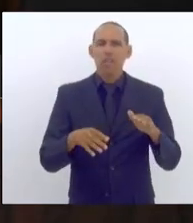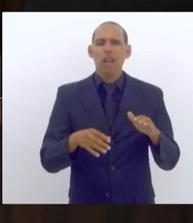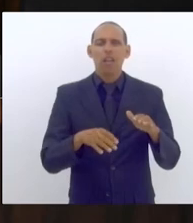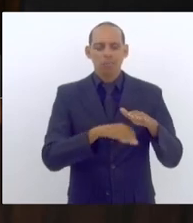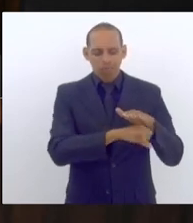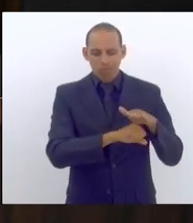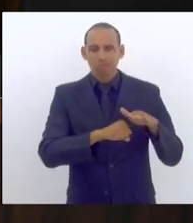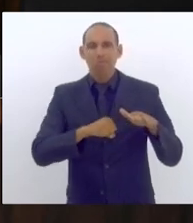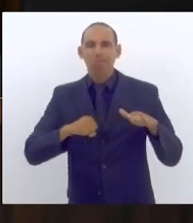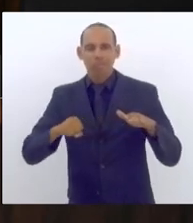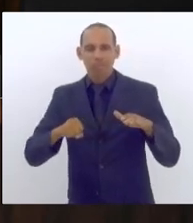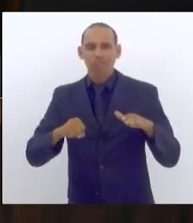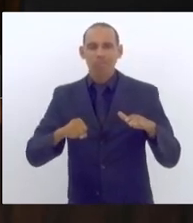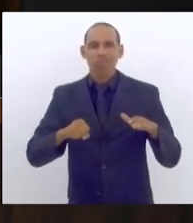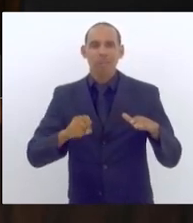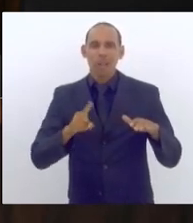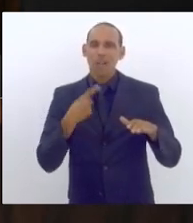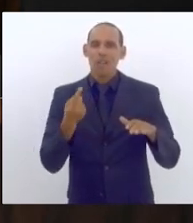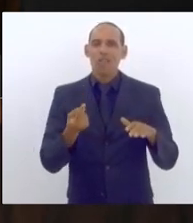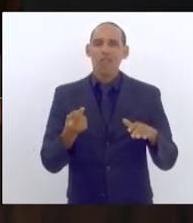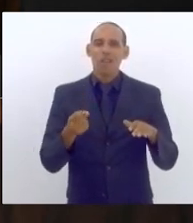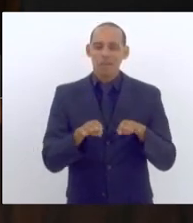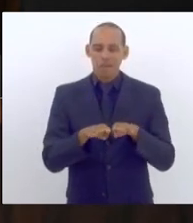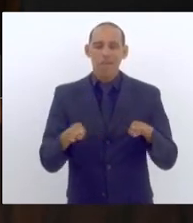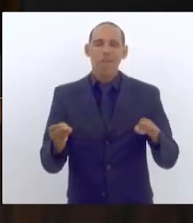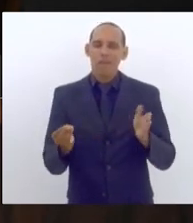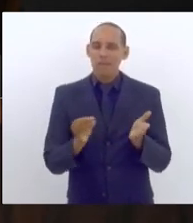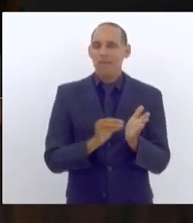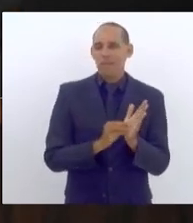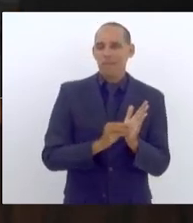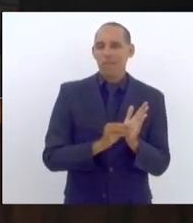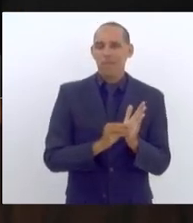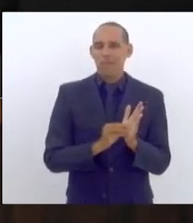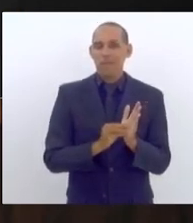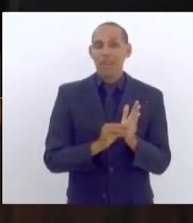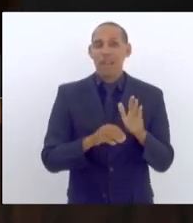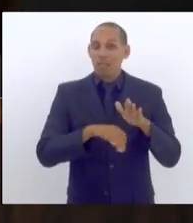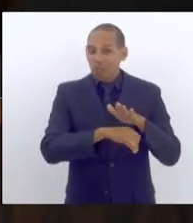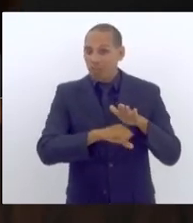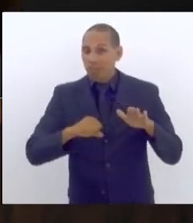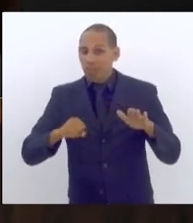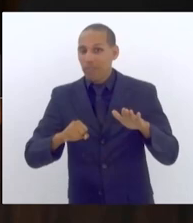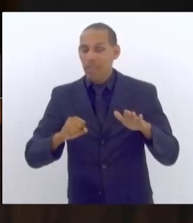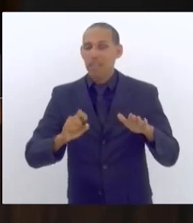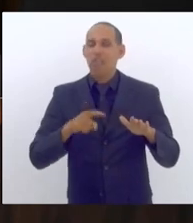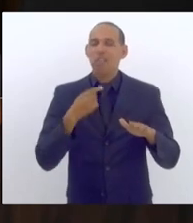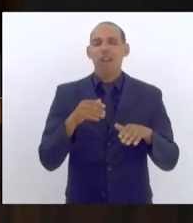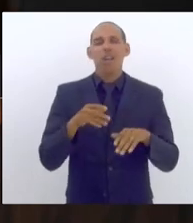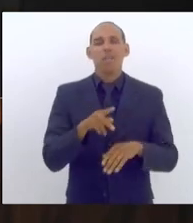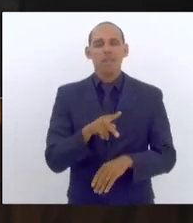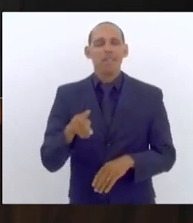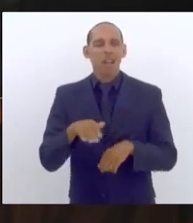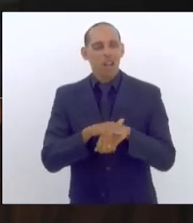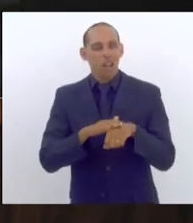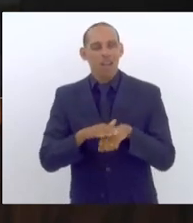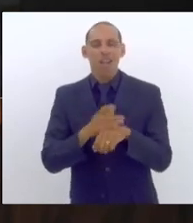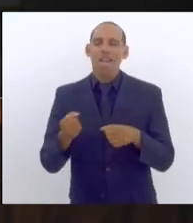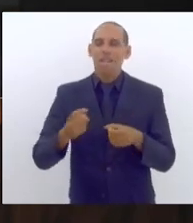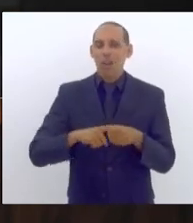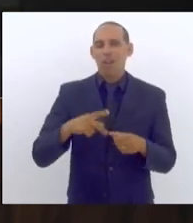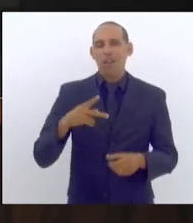desarquivados. E assim que forem desarquivados, vou conversar com o presidente, nós voltaremos a esse